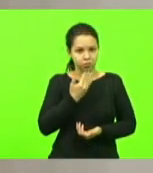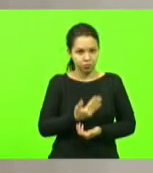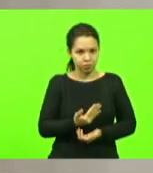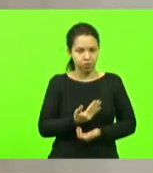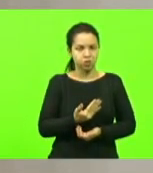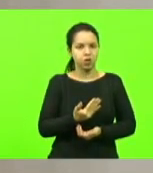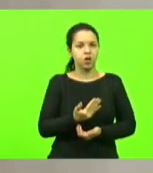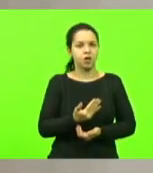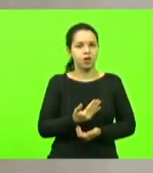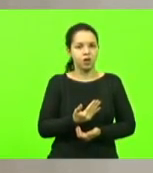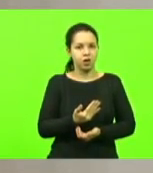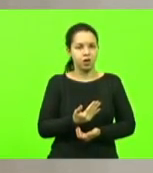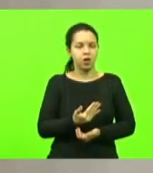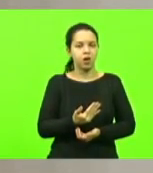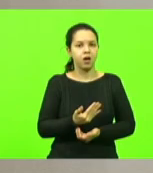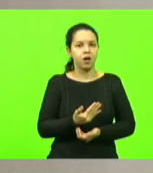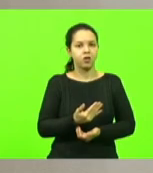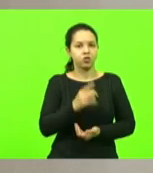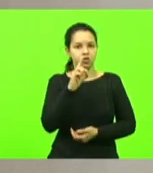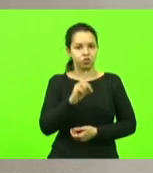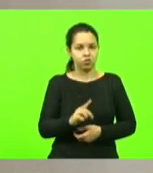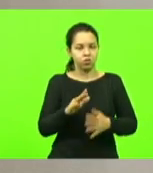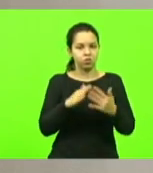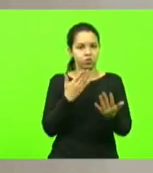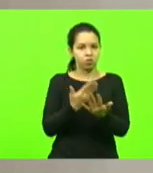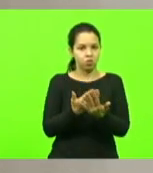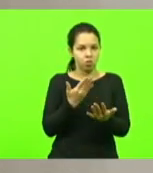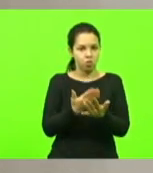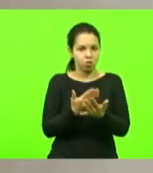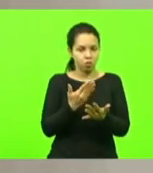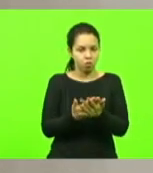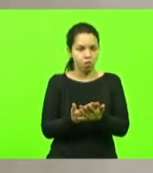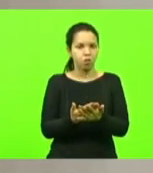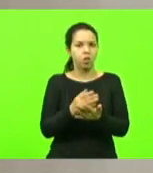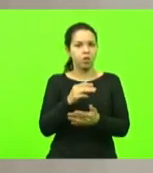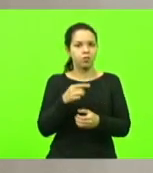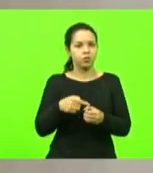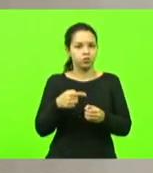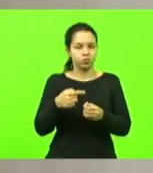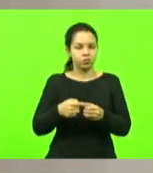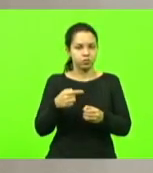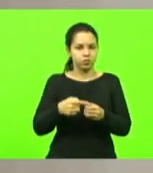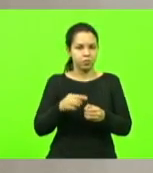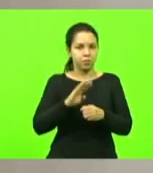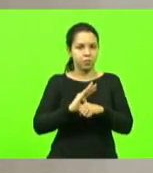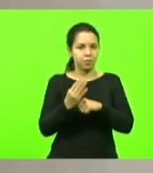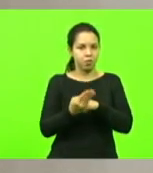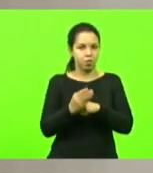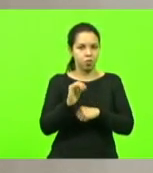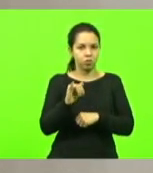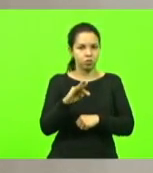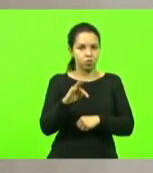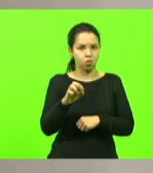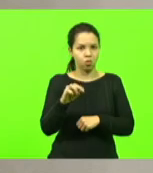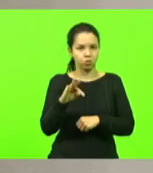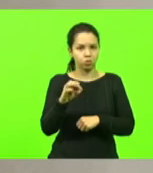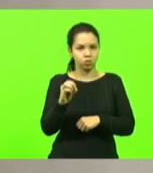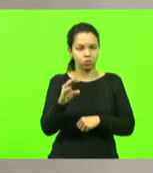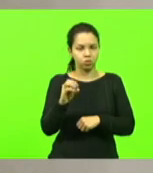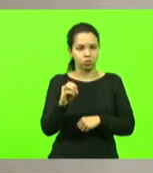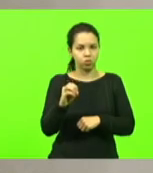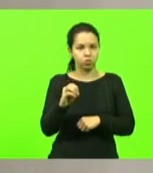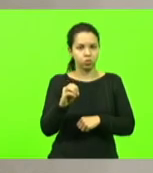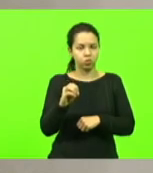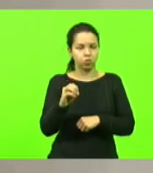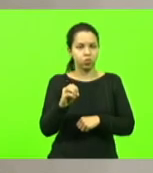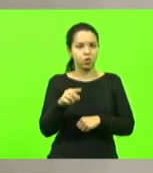Municipal, bairro Bortoloto, aplauso pelas ações em prol da comunidade escolar de Nova